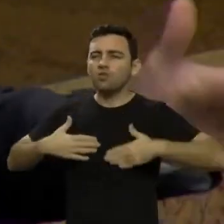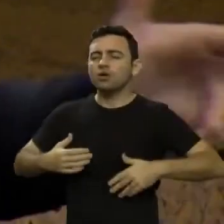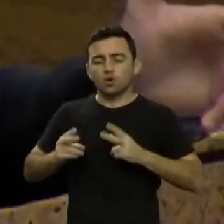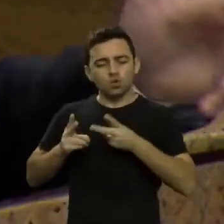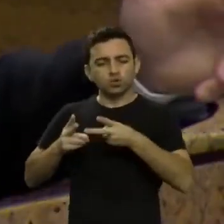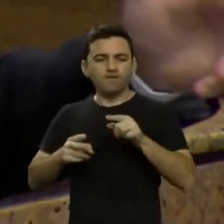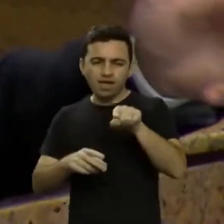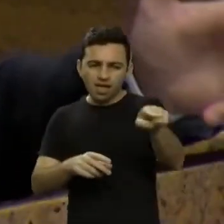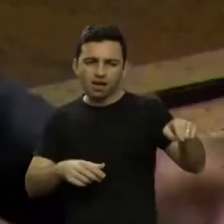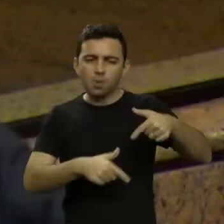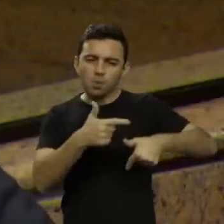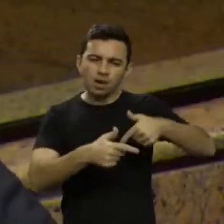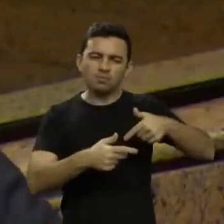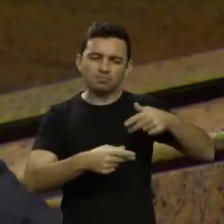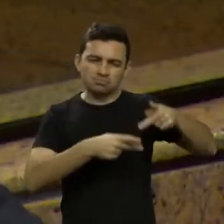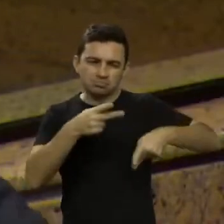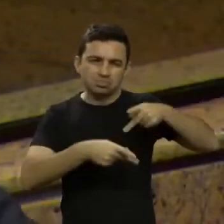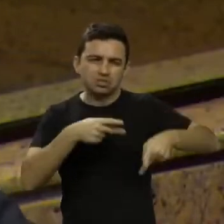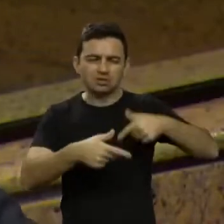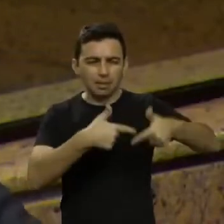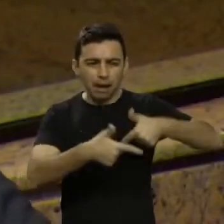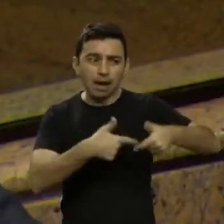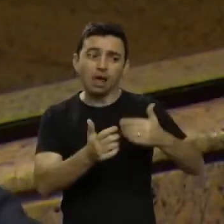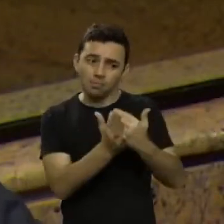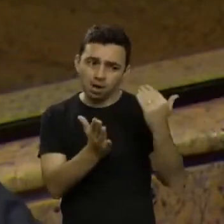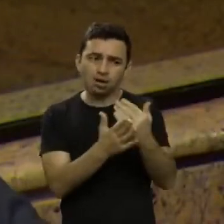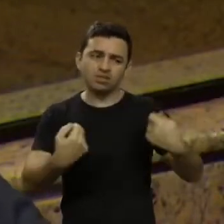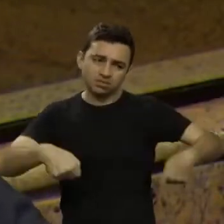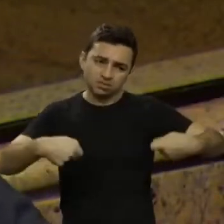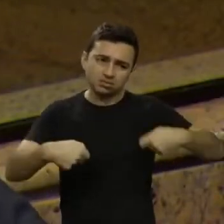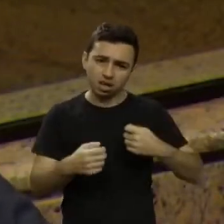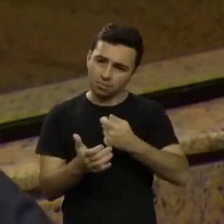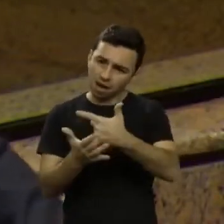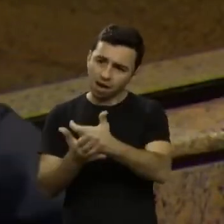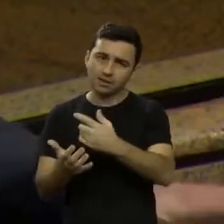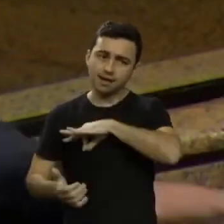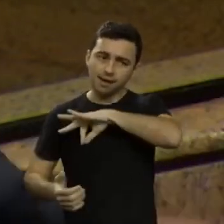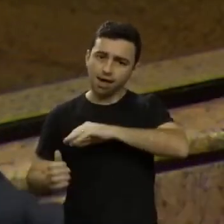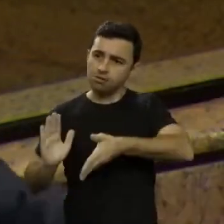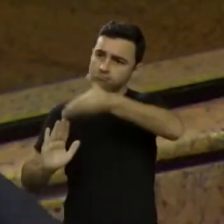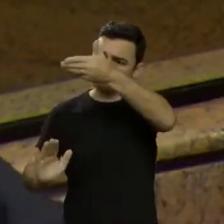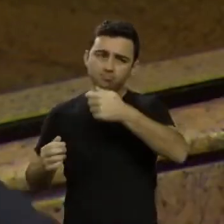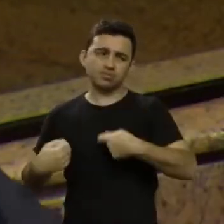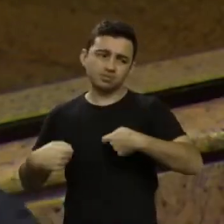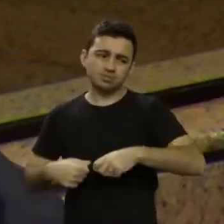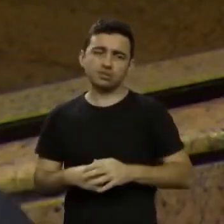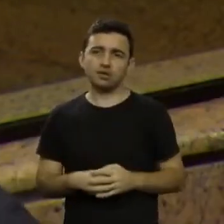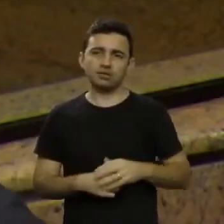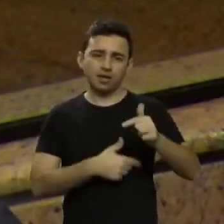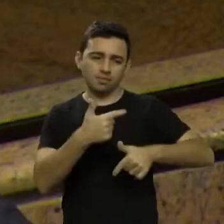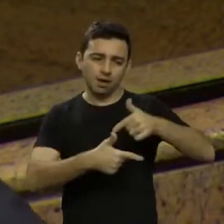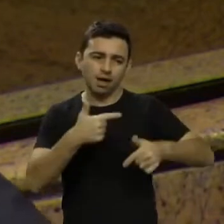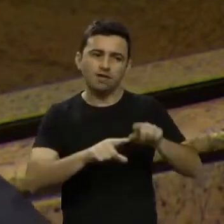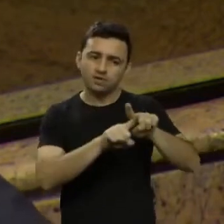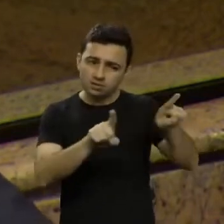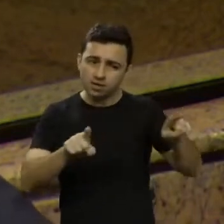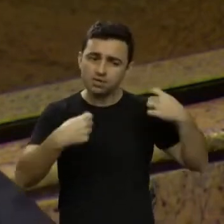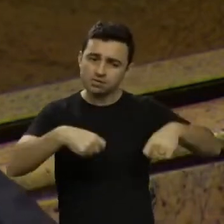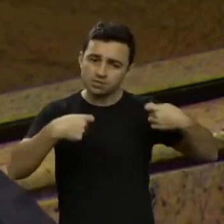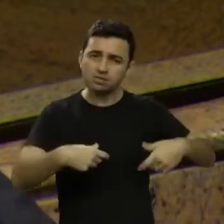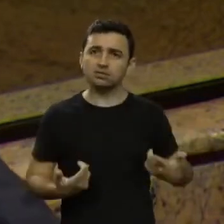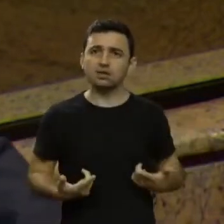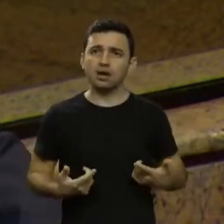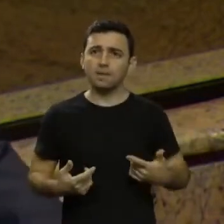Trabalhe mais, catarinense. Nós precisamos pagar super salários. Trabalhe mais, catarinense. Nós